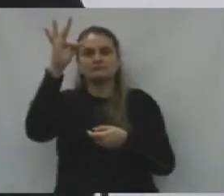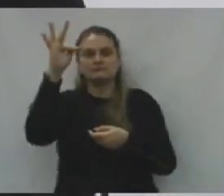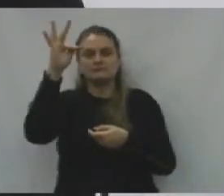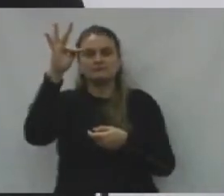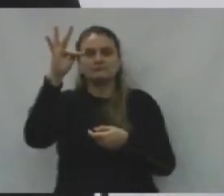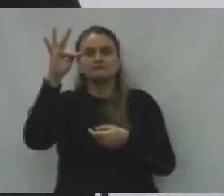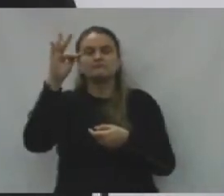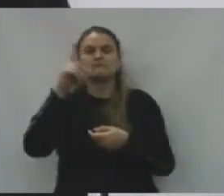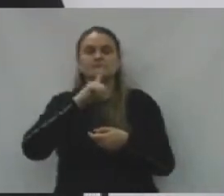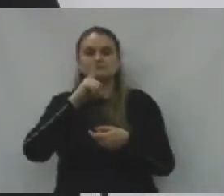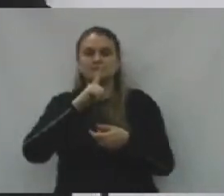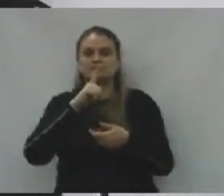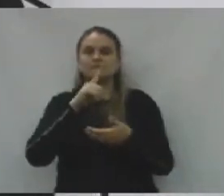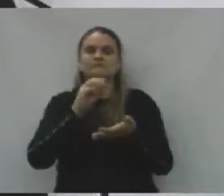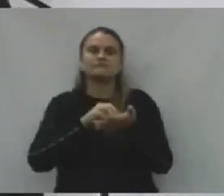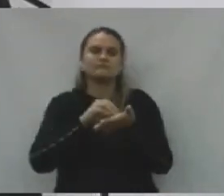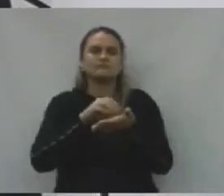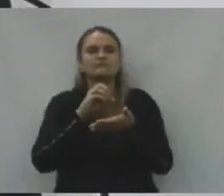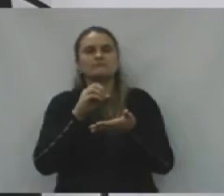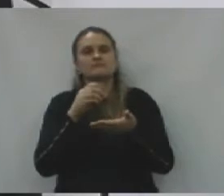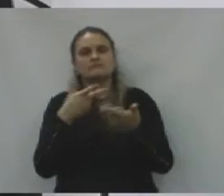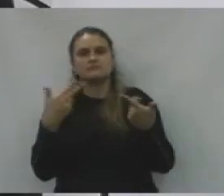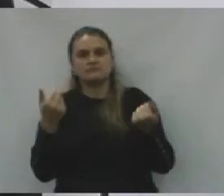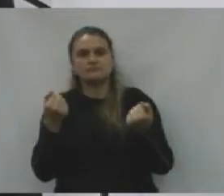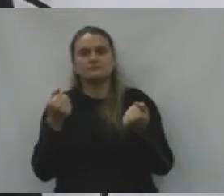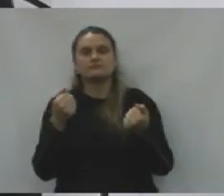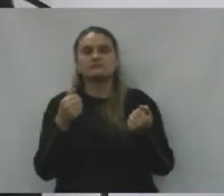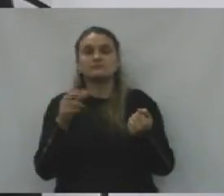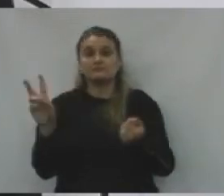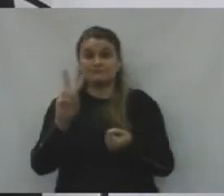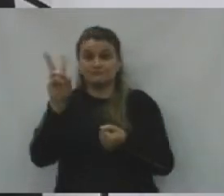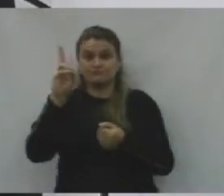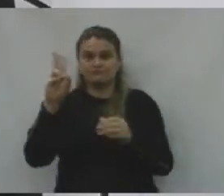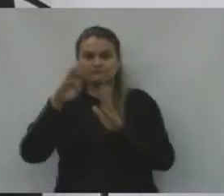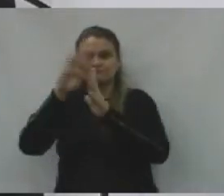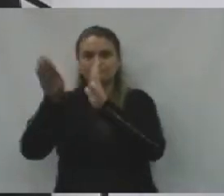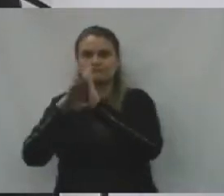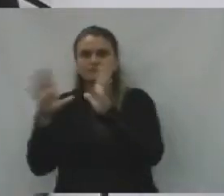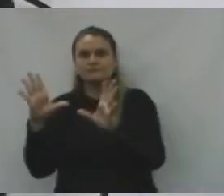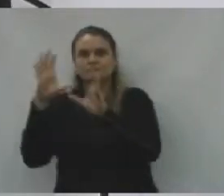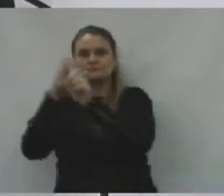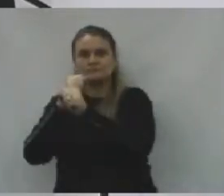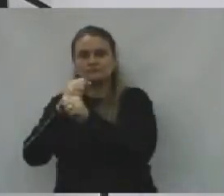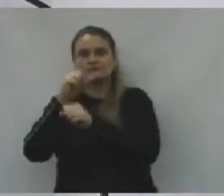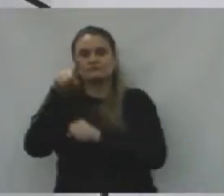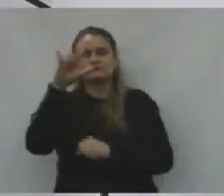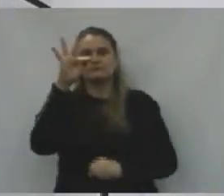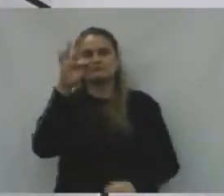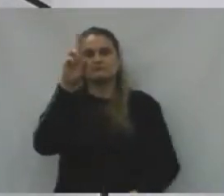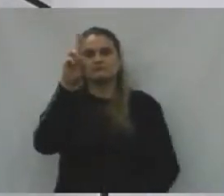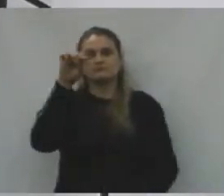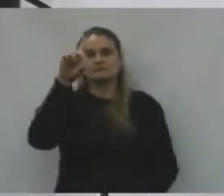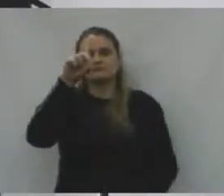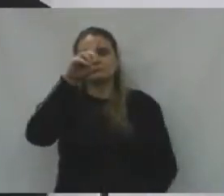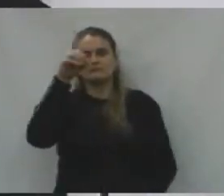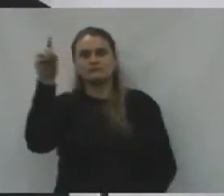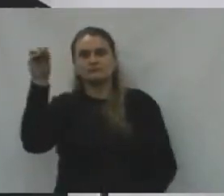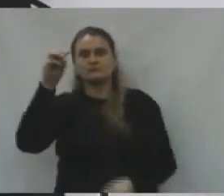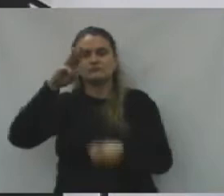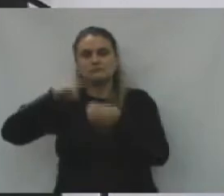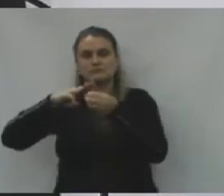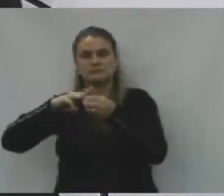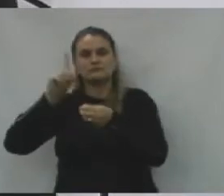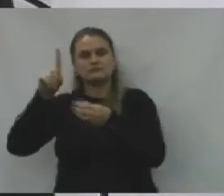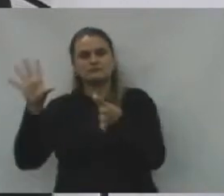causar qualquer prejuízo. Lembrando que essa receita da Uniuv é a receita de uma fundação municipal, por isso